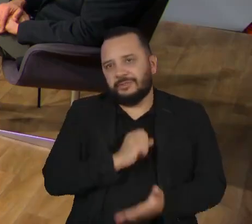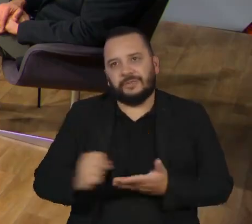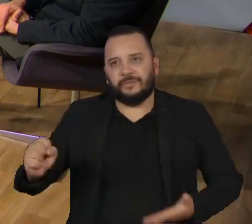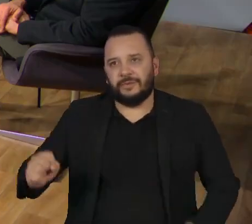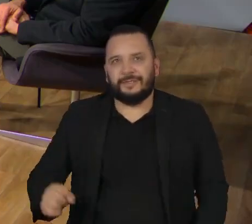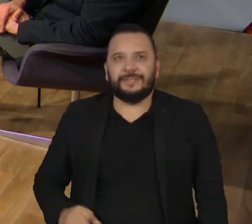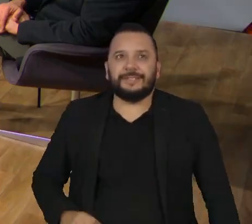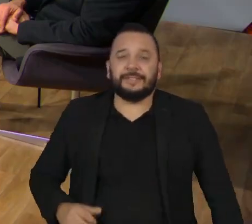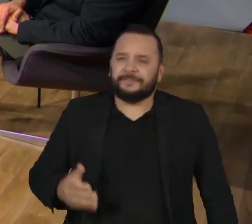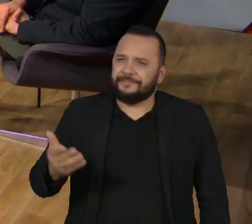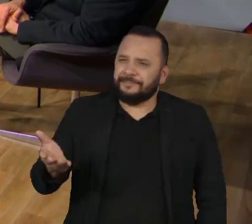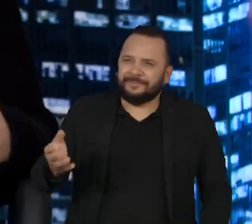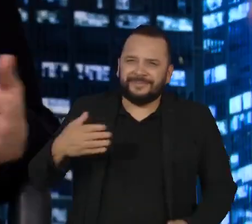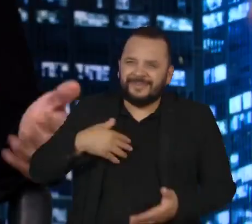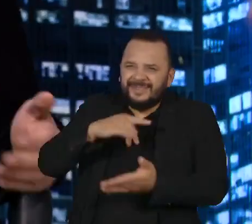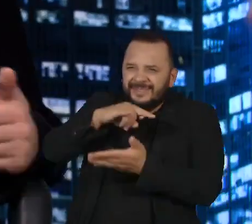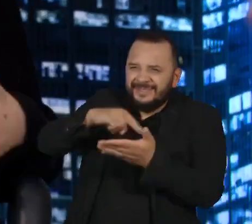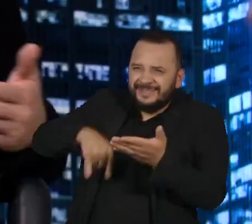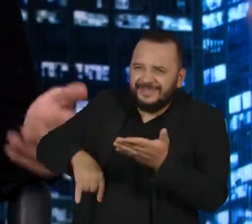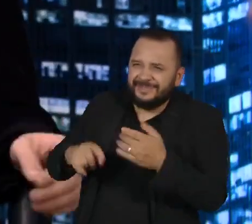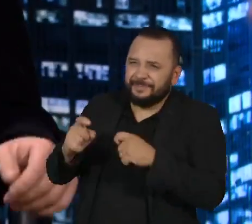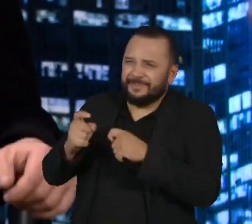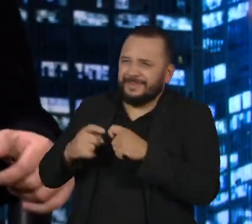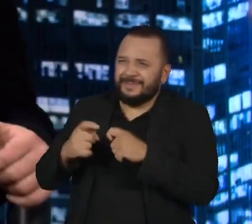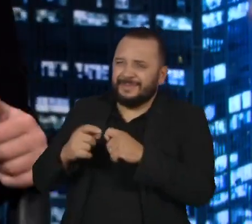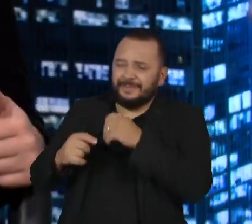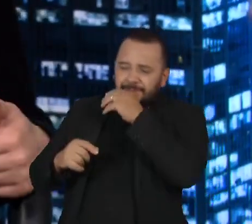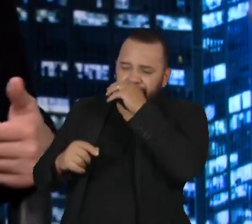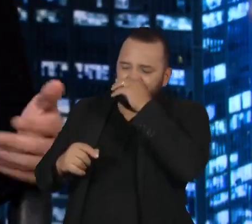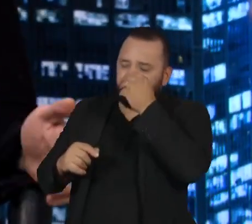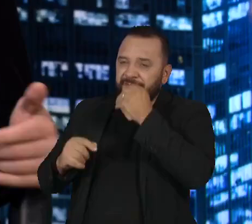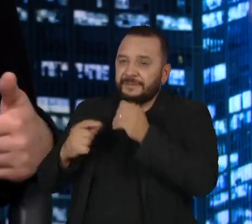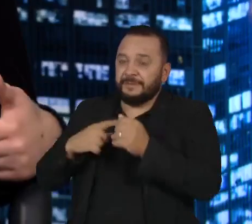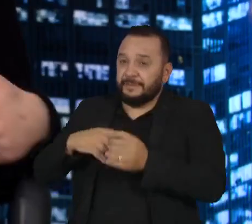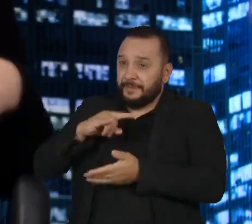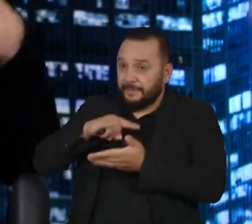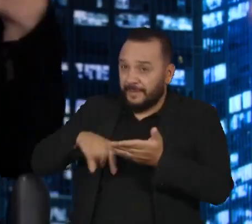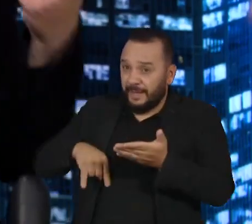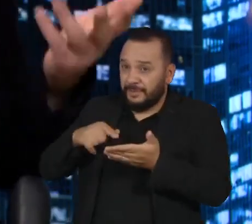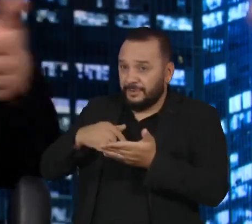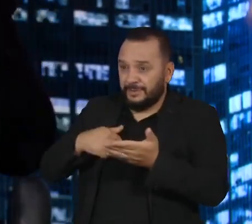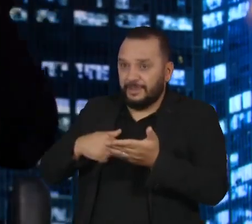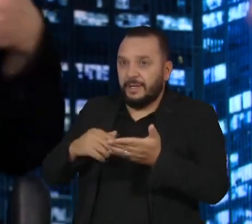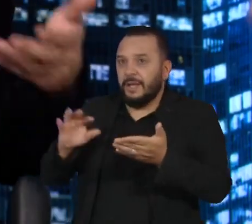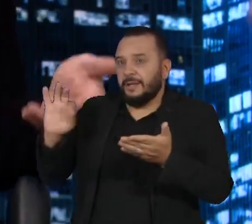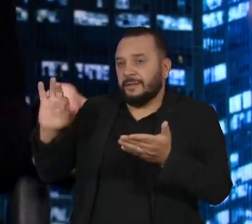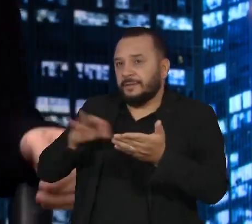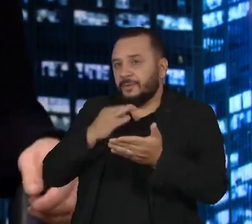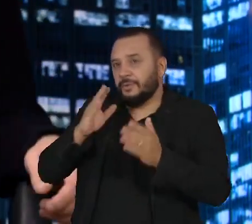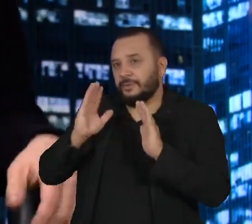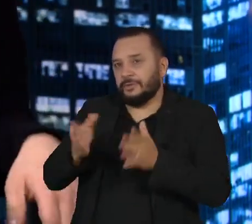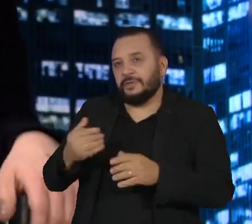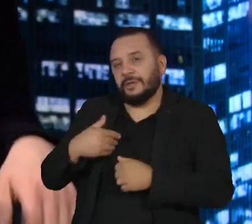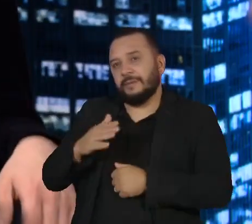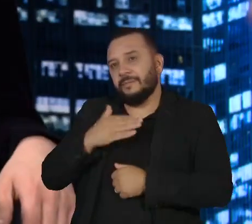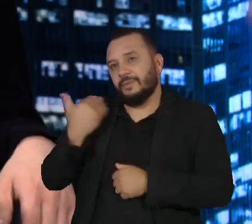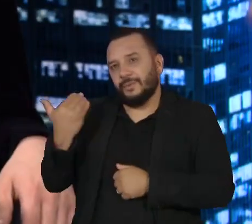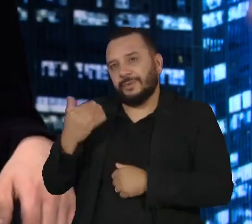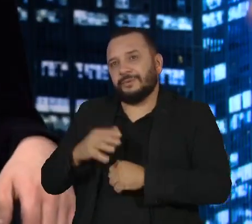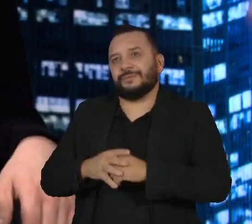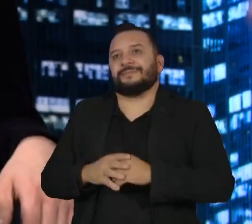né? Enfim, saíram denúncias de que o médico que assinou ou teria assinado já estava morto.